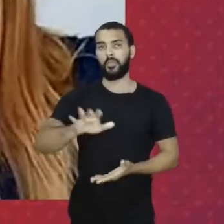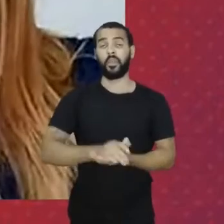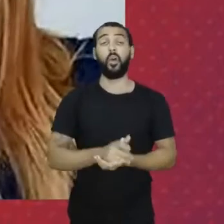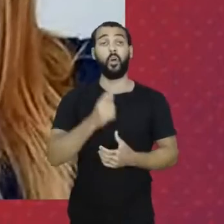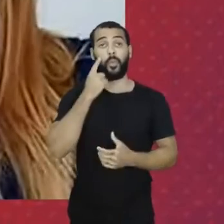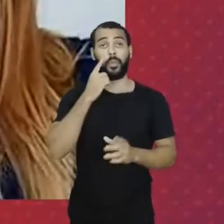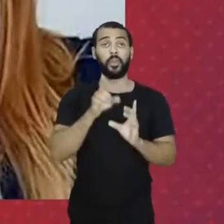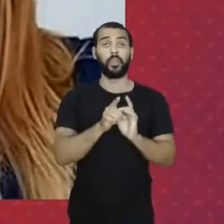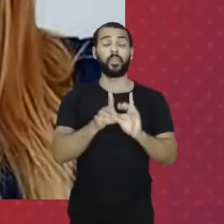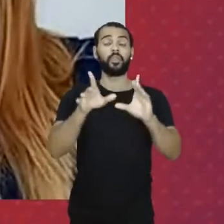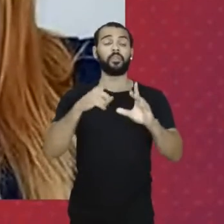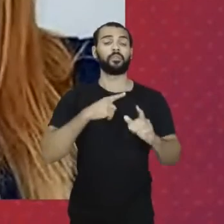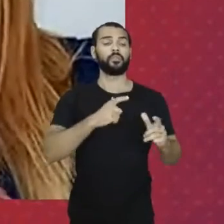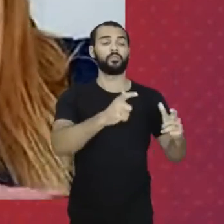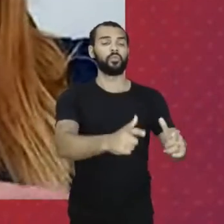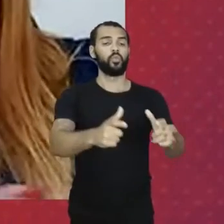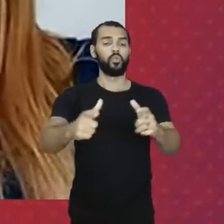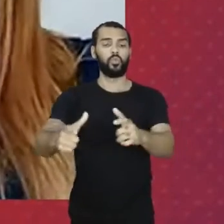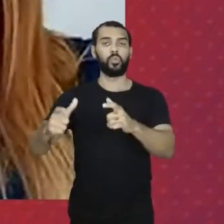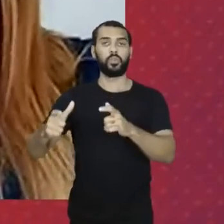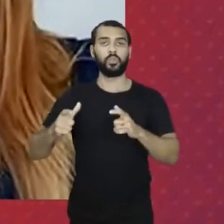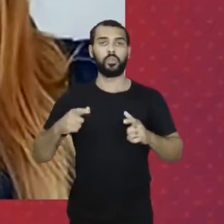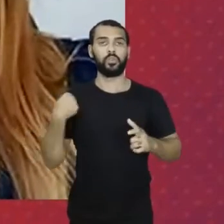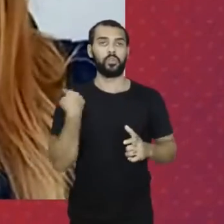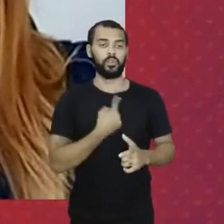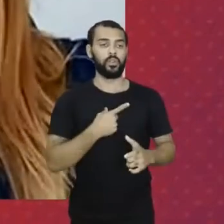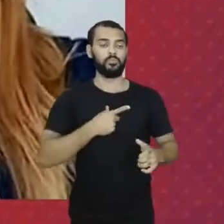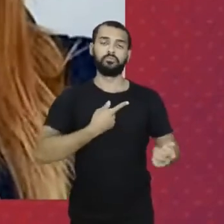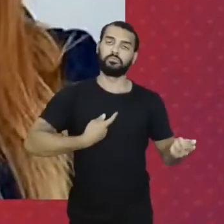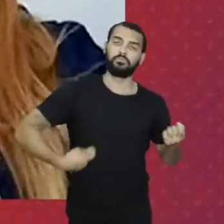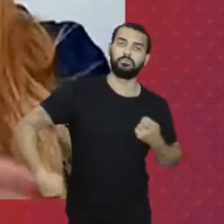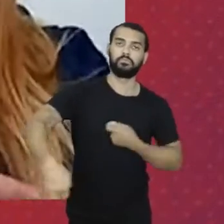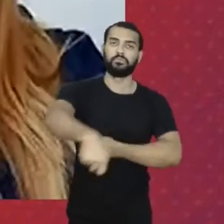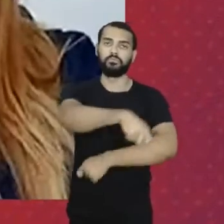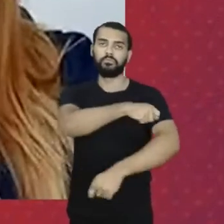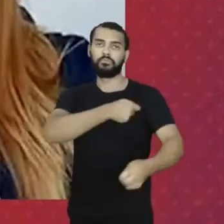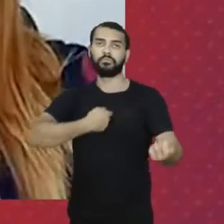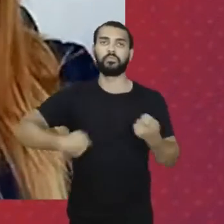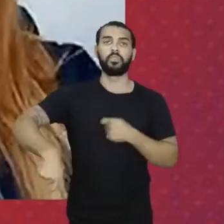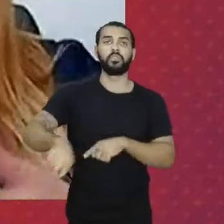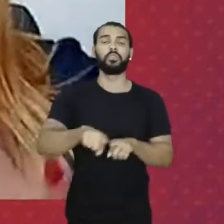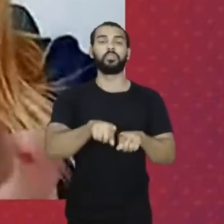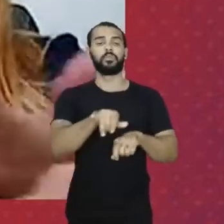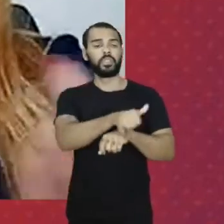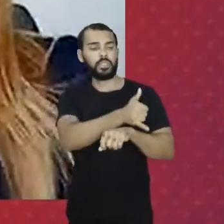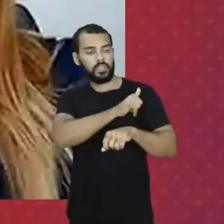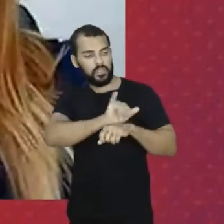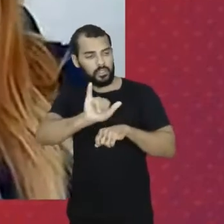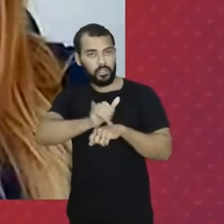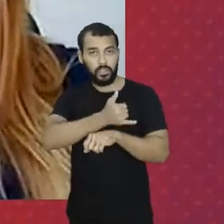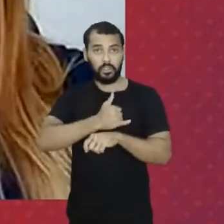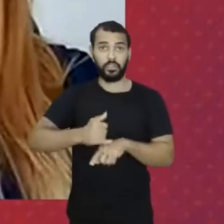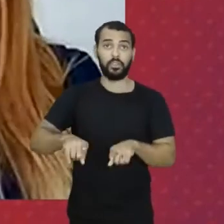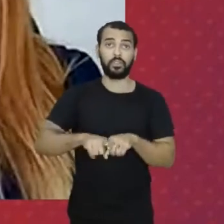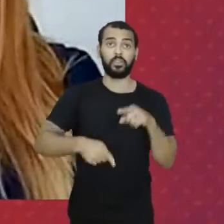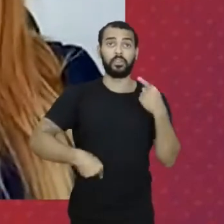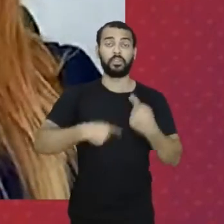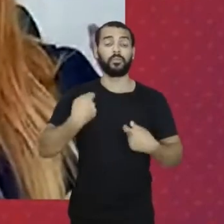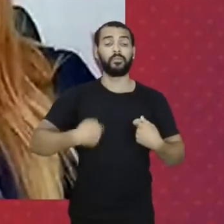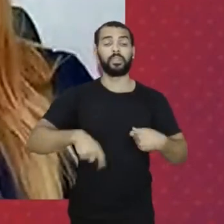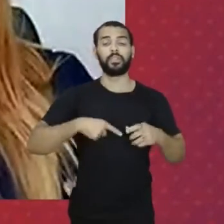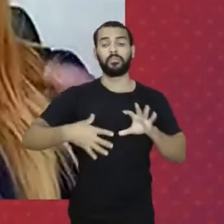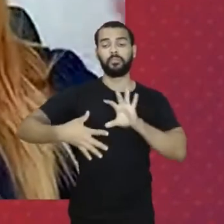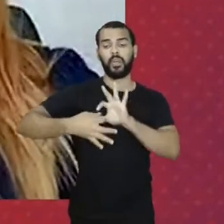quanto mais espaço a gente tem, mais a gente articula políticas. Uma pauta como a LGBTQIA+, que precisa trabalhar